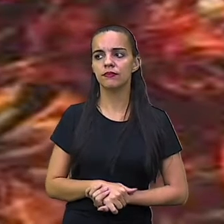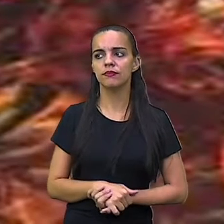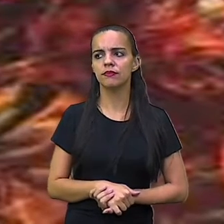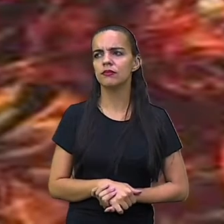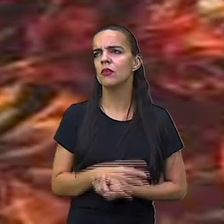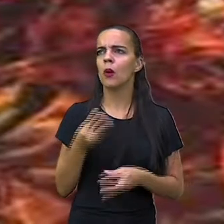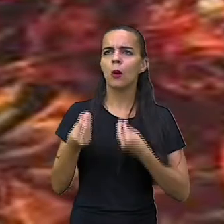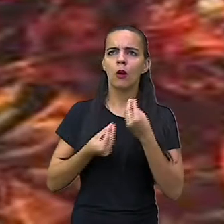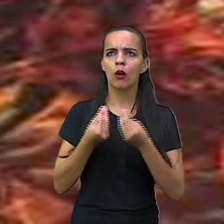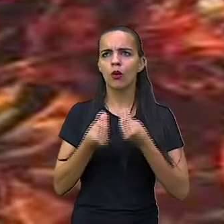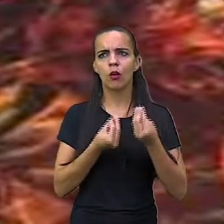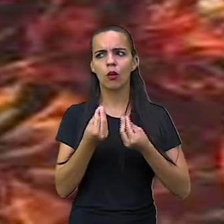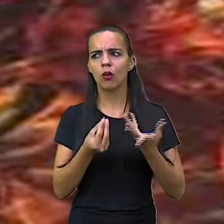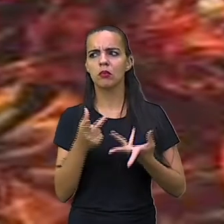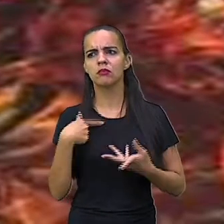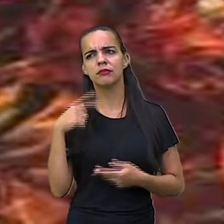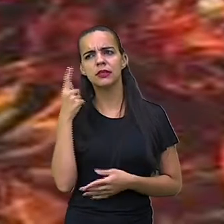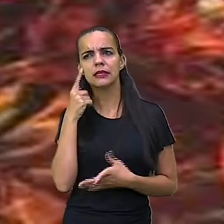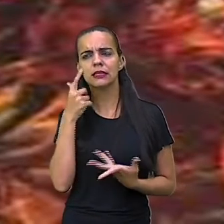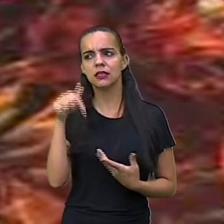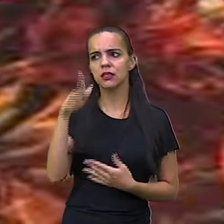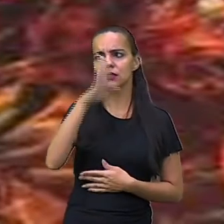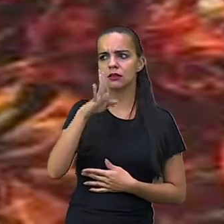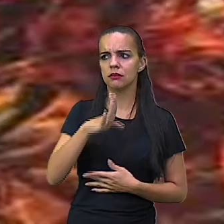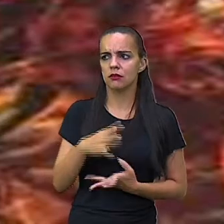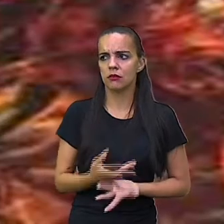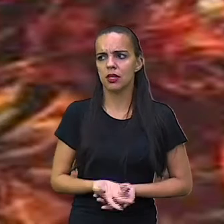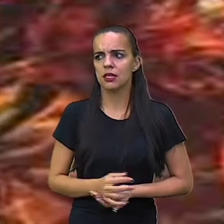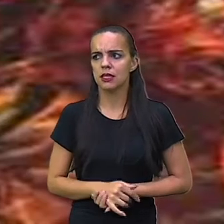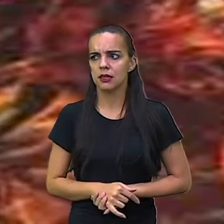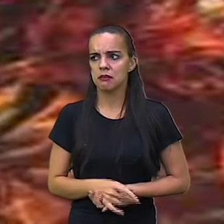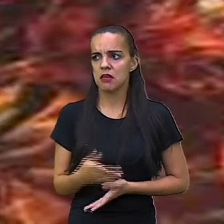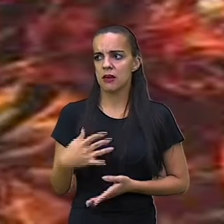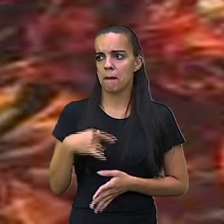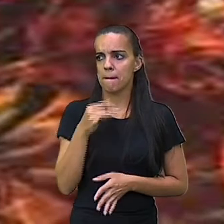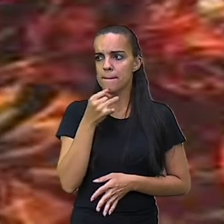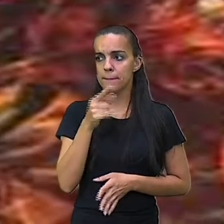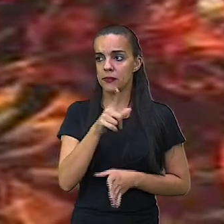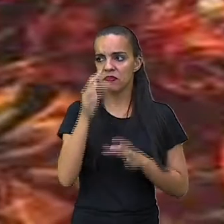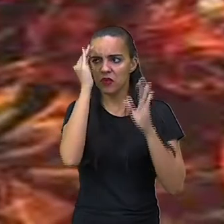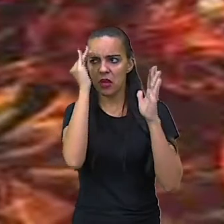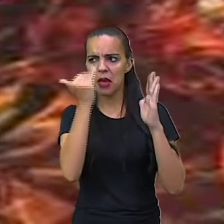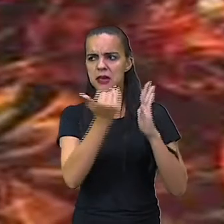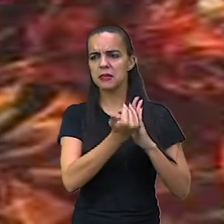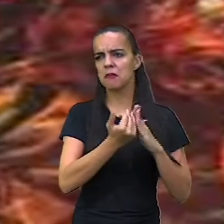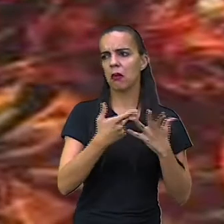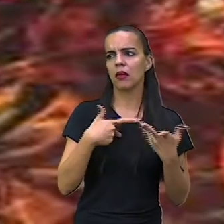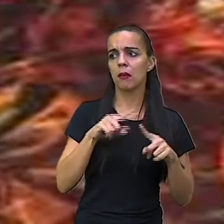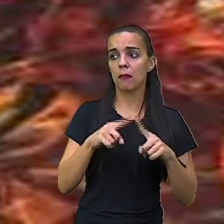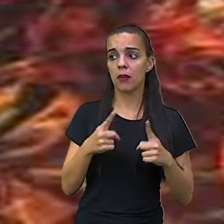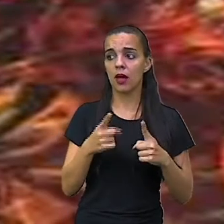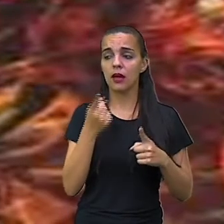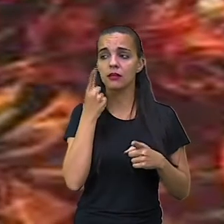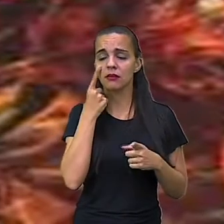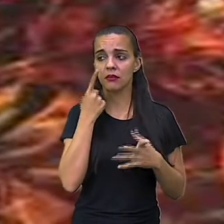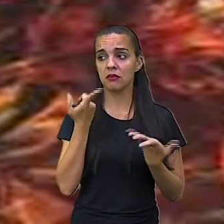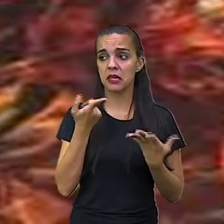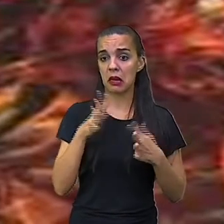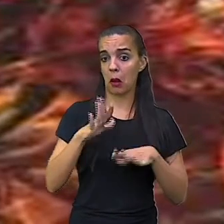Porque muitos têm aquele ditado aqui no Brasil, né? Olha, me respeita, mas não pise no meu pé, até que pisar no meu